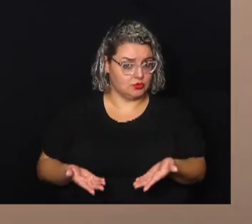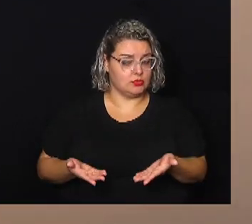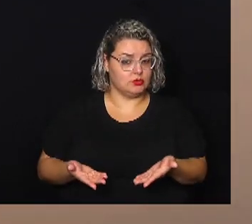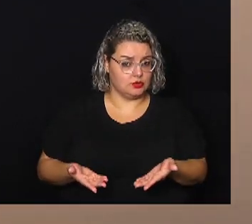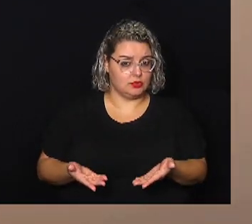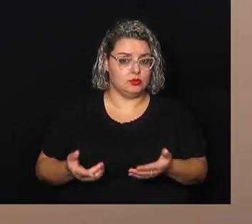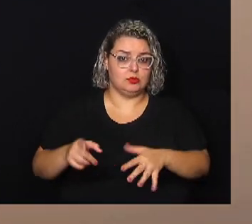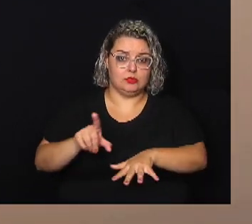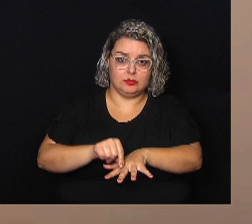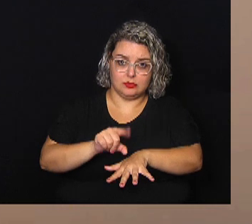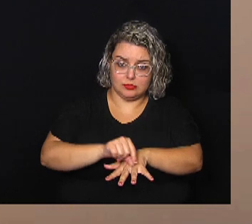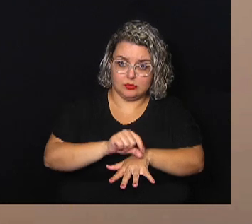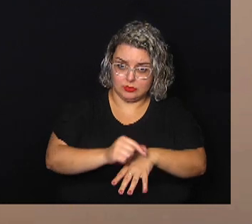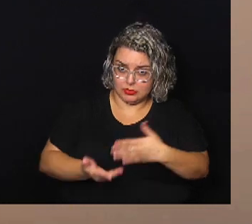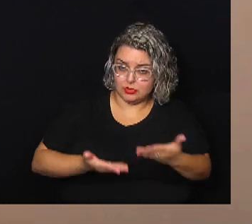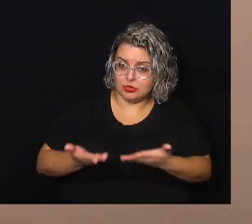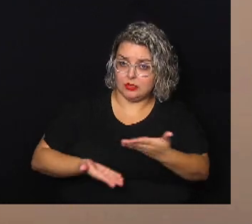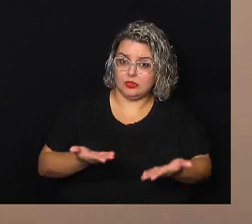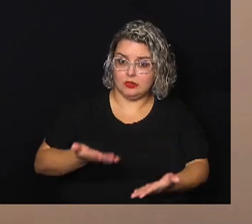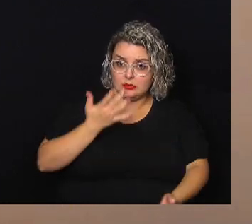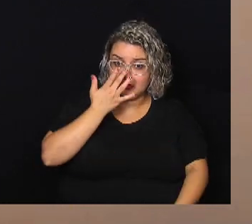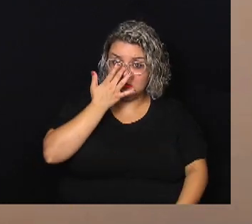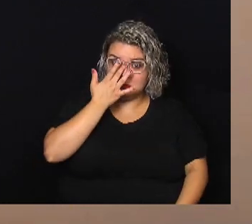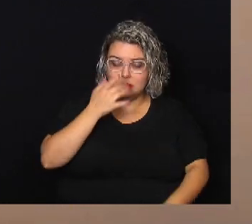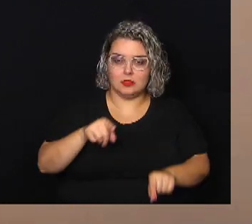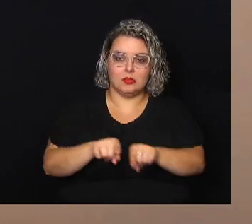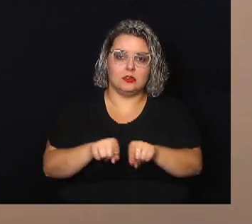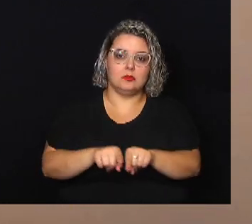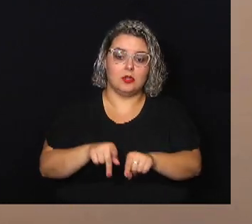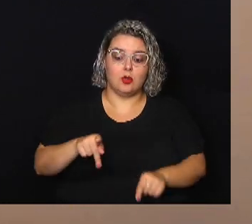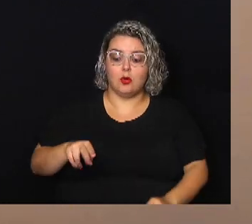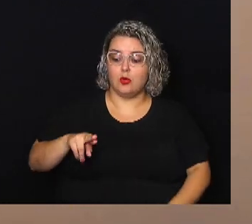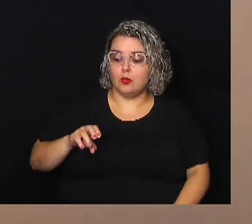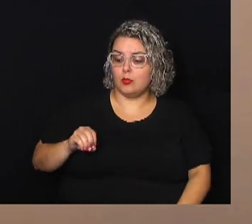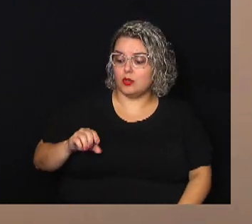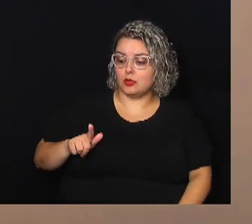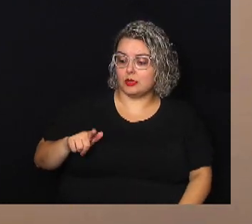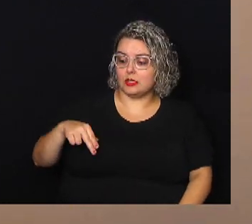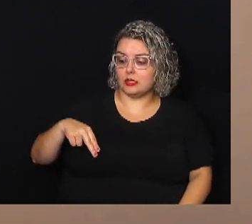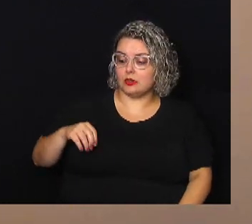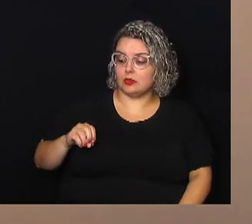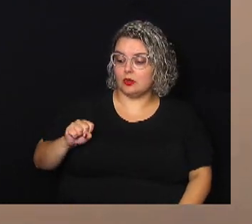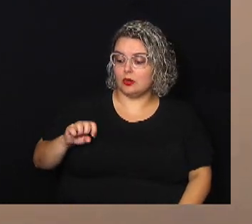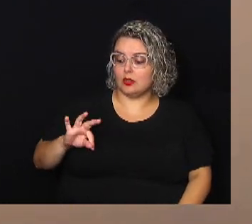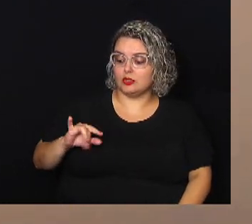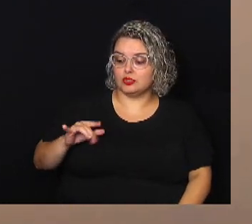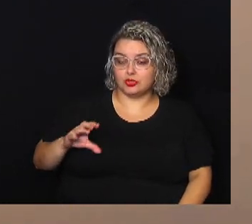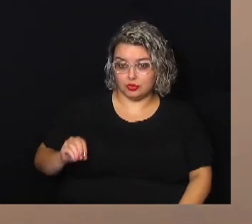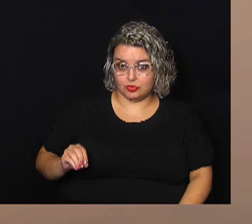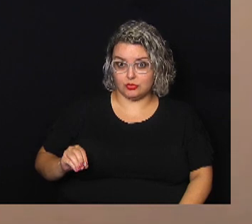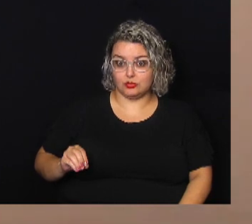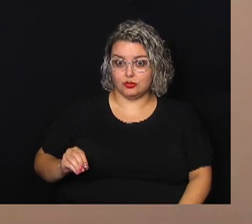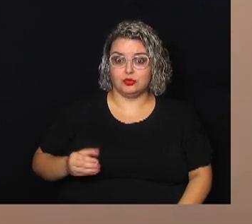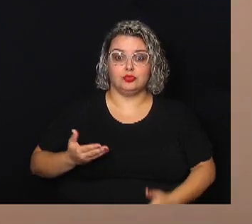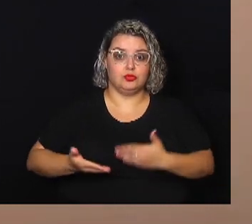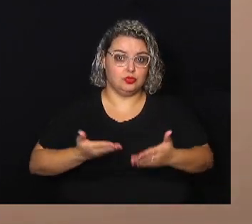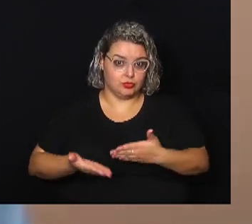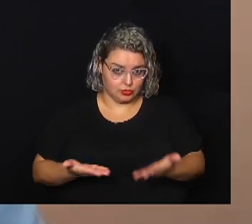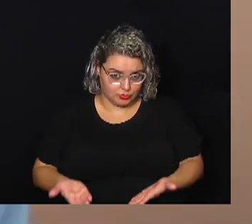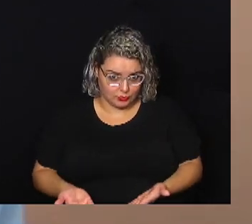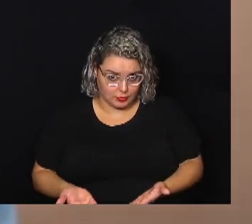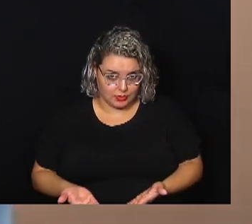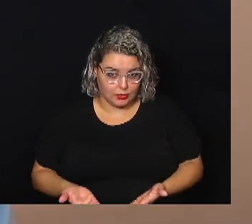opções de tratamento e sobre prognóstico de doença, para que exista uma programação de tratamento.